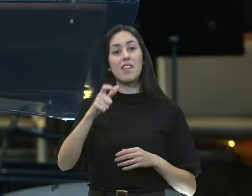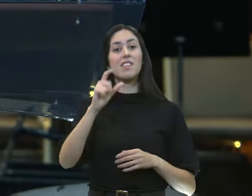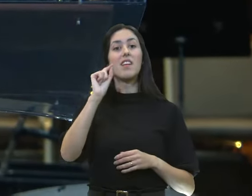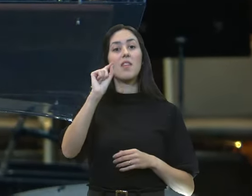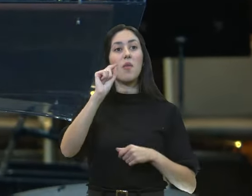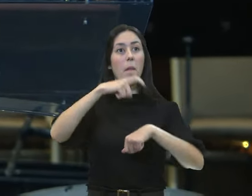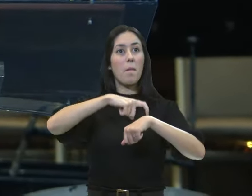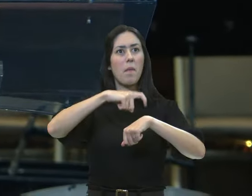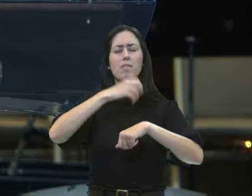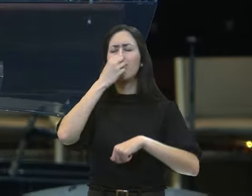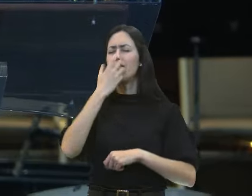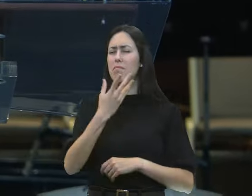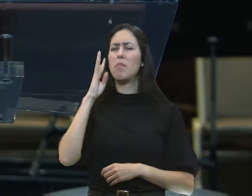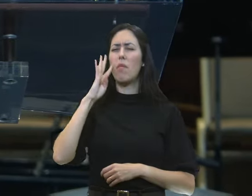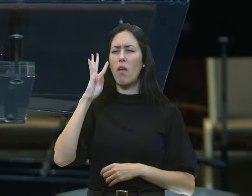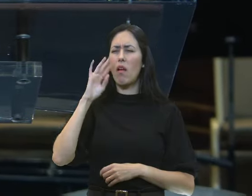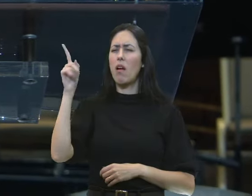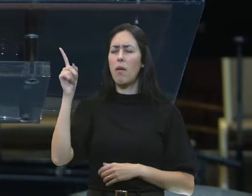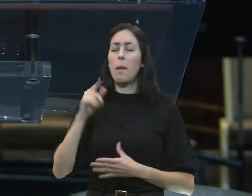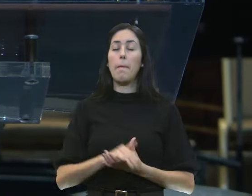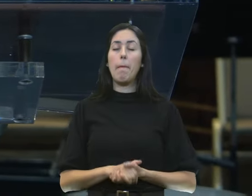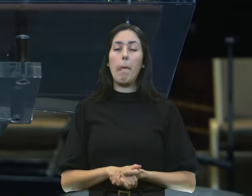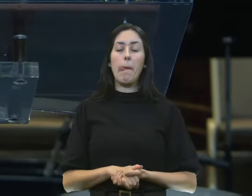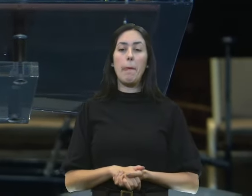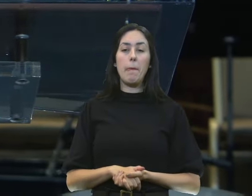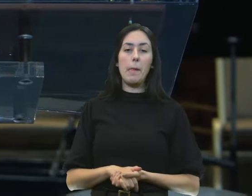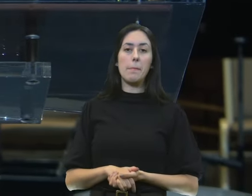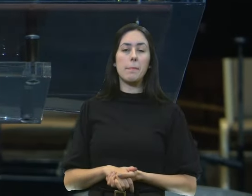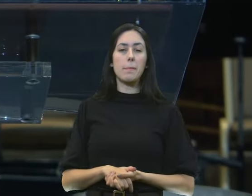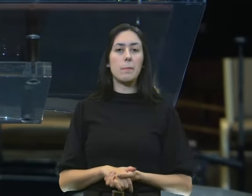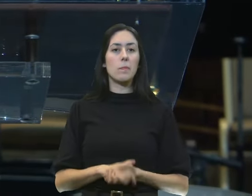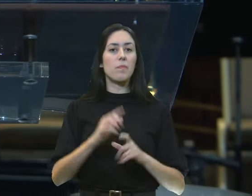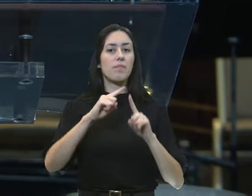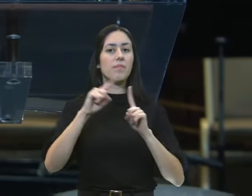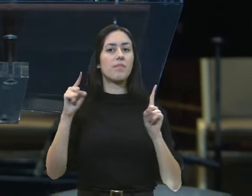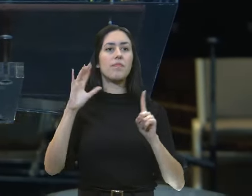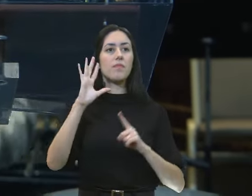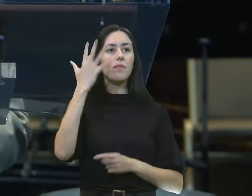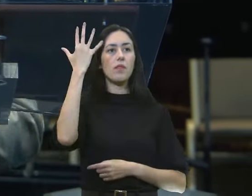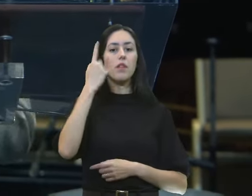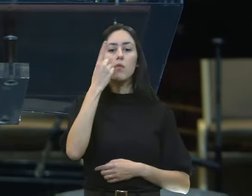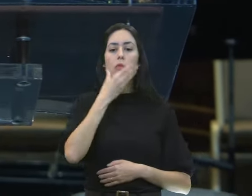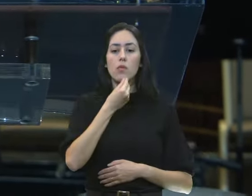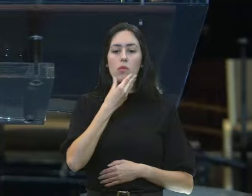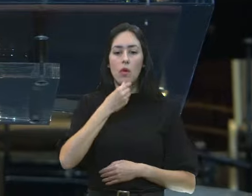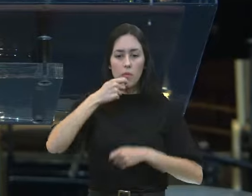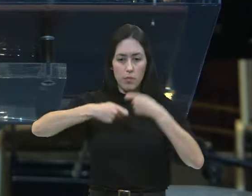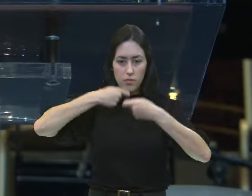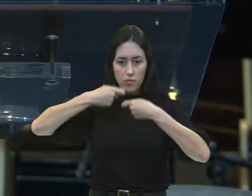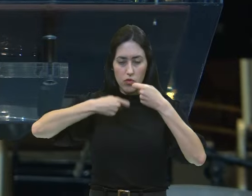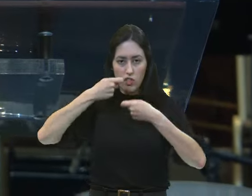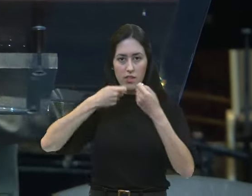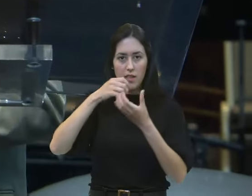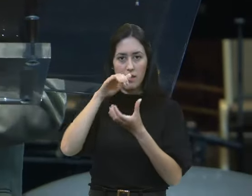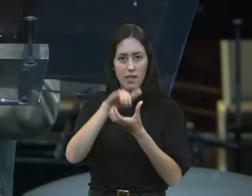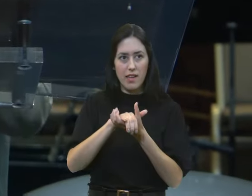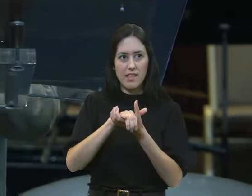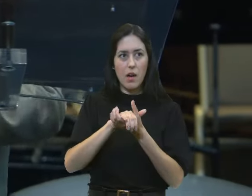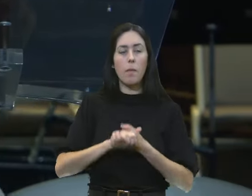menos, de tanta coisa boa que a gente viu. Mas um homem, num jantar de casais, sem que ninguém